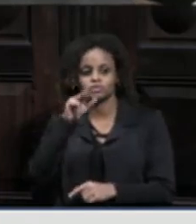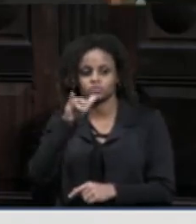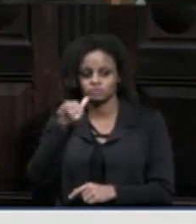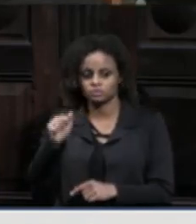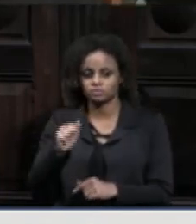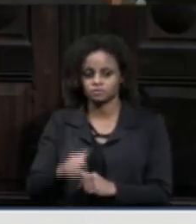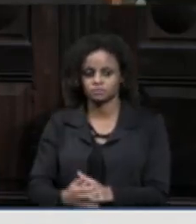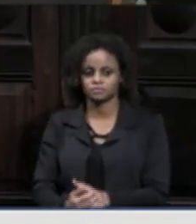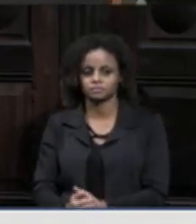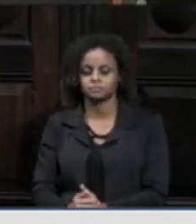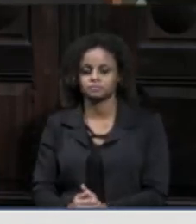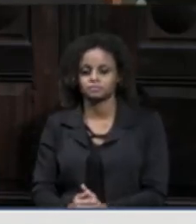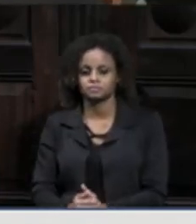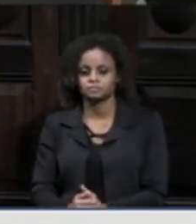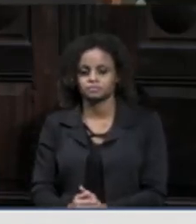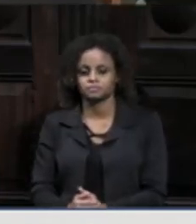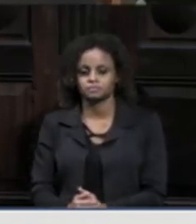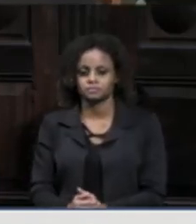Janeiro.